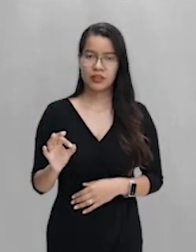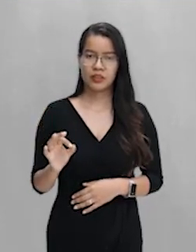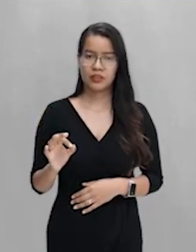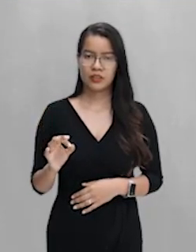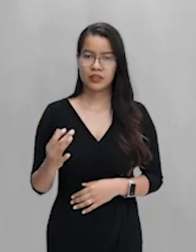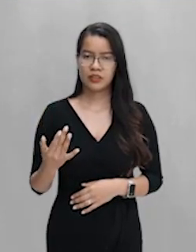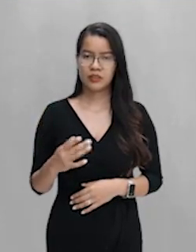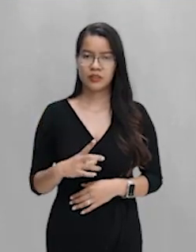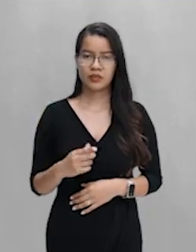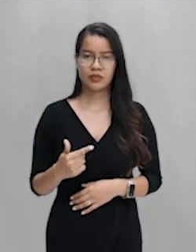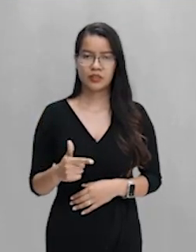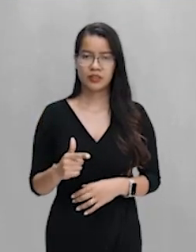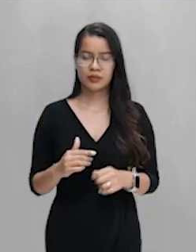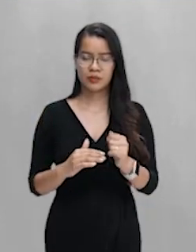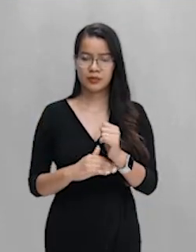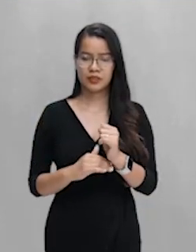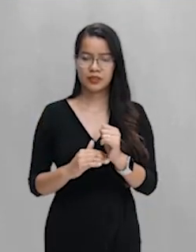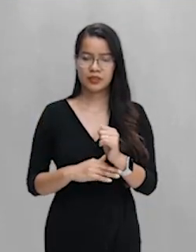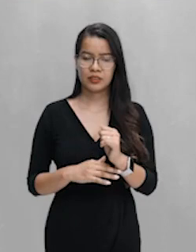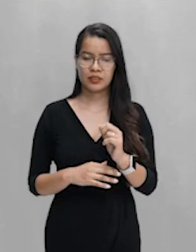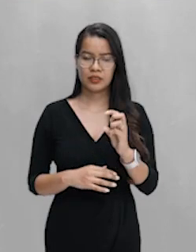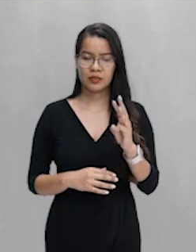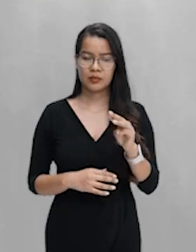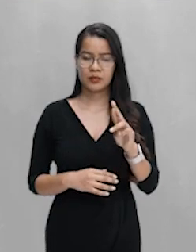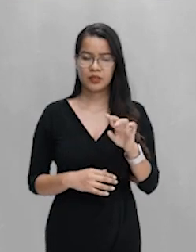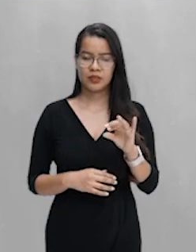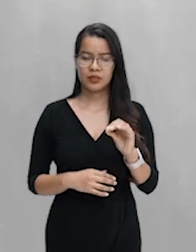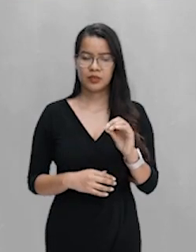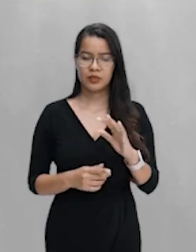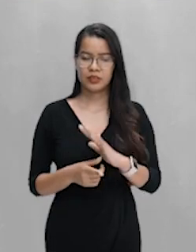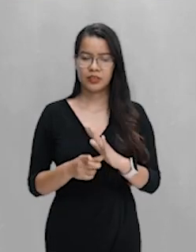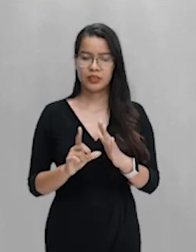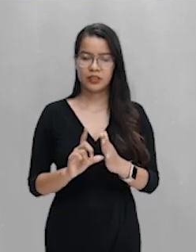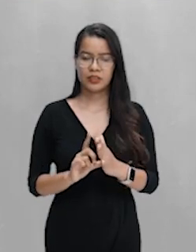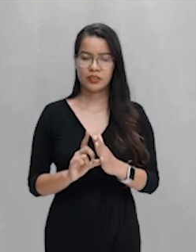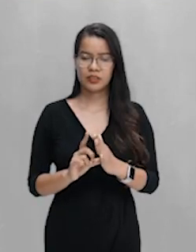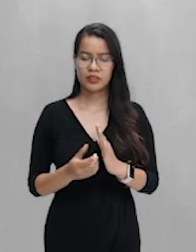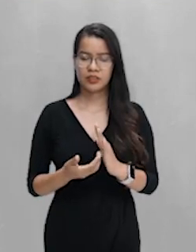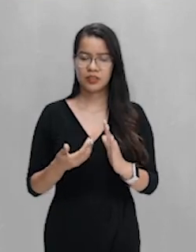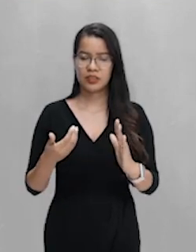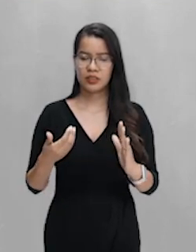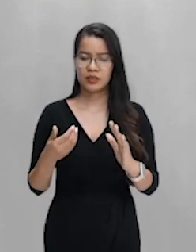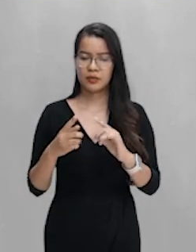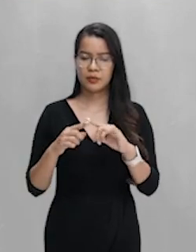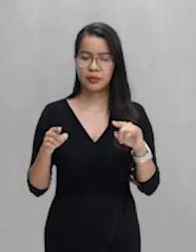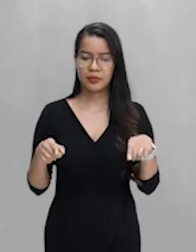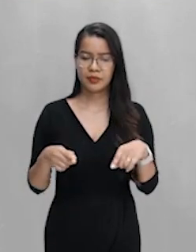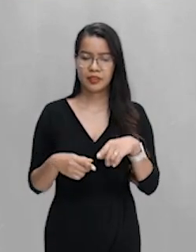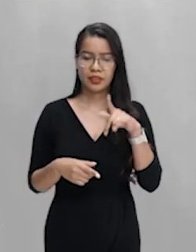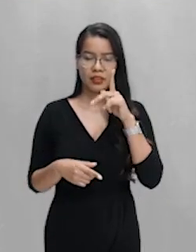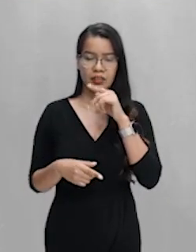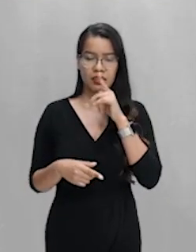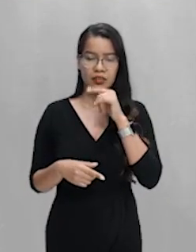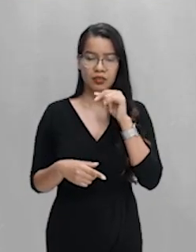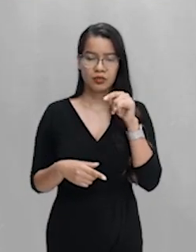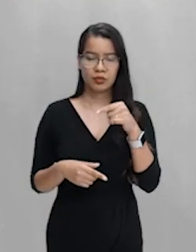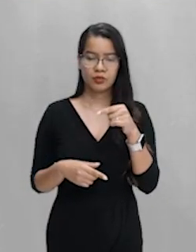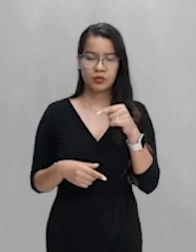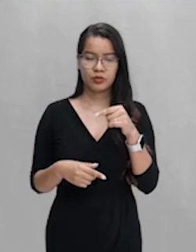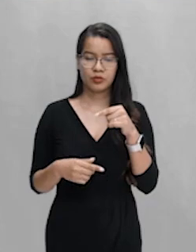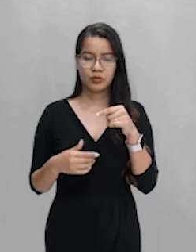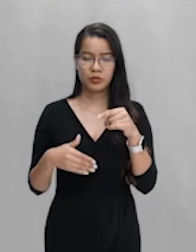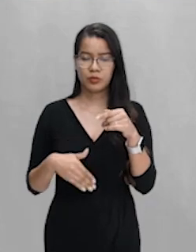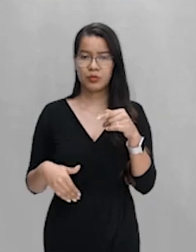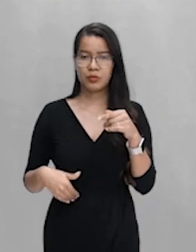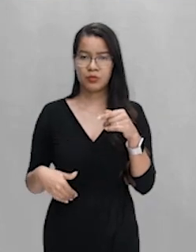Então, não tem mistério. Mario, mucho antes de tirarse a la piscina, por eso tuvo un corte